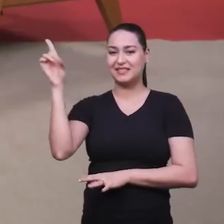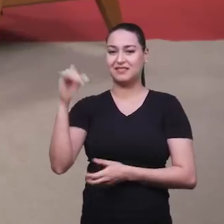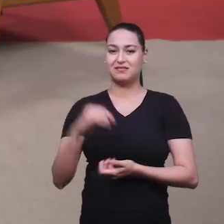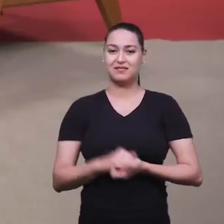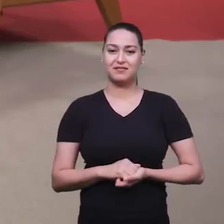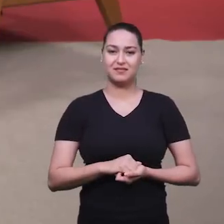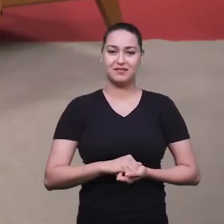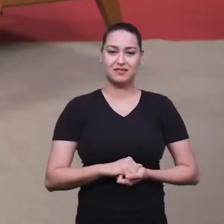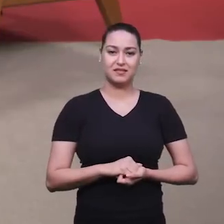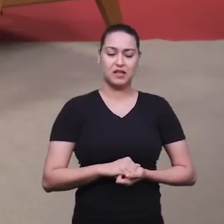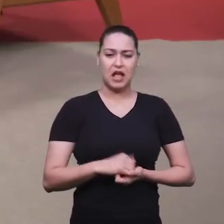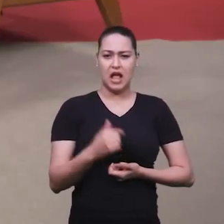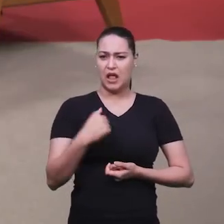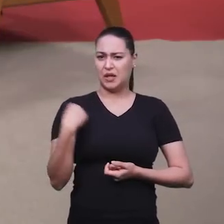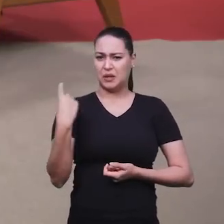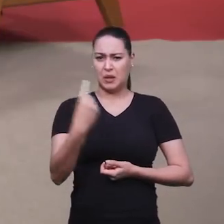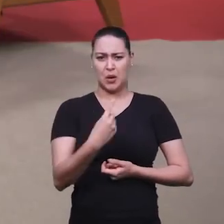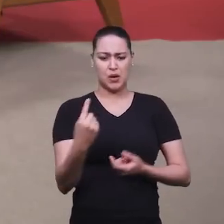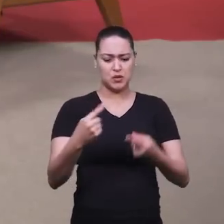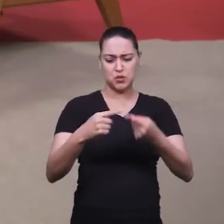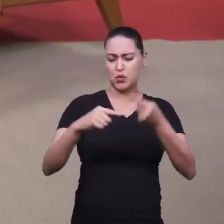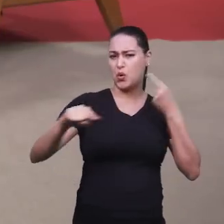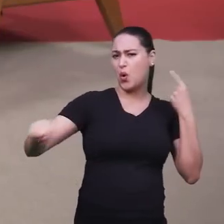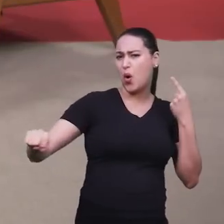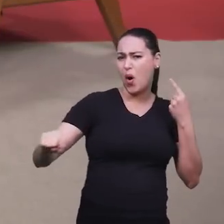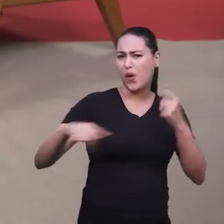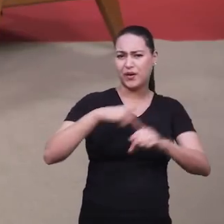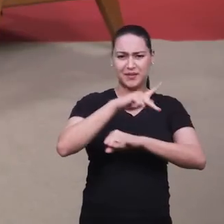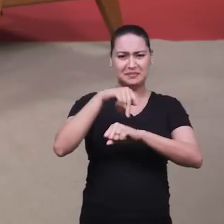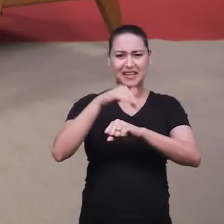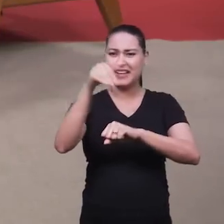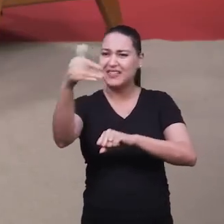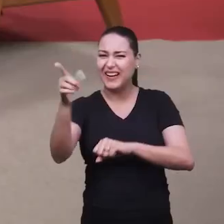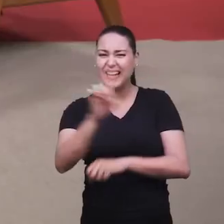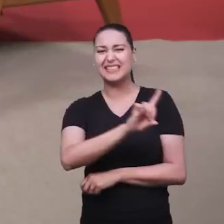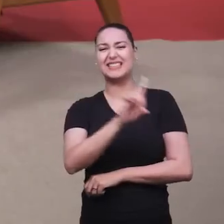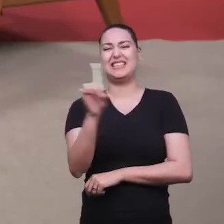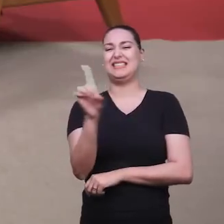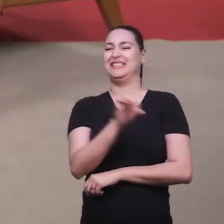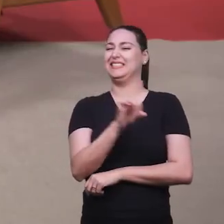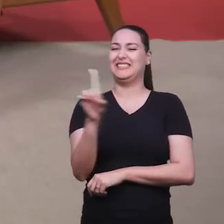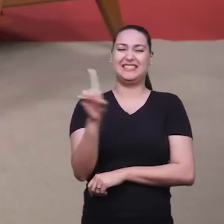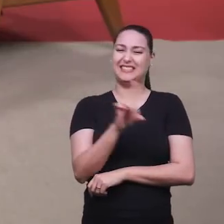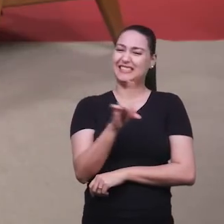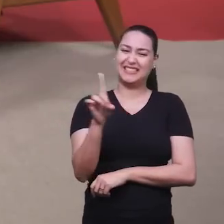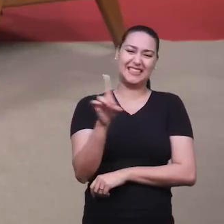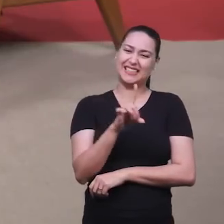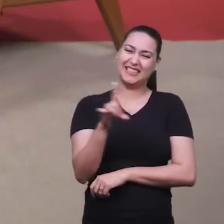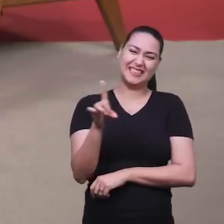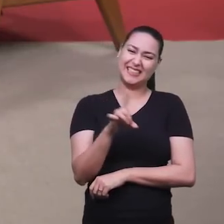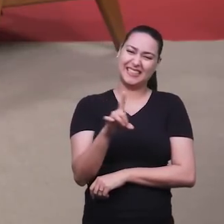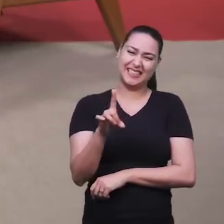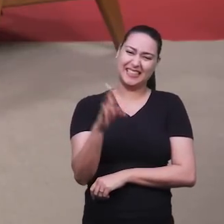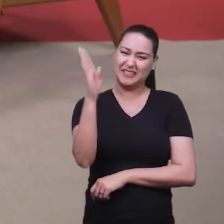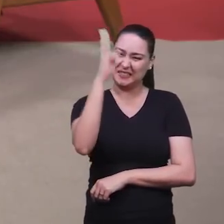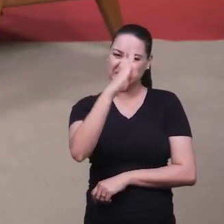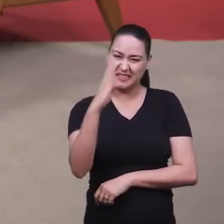um filho de Deus. E só reforçando, né, Sérgio, nós não temos nada contra os estrangeiros. Não, ao